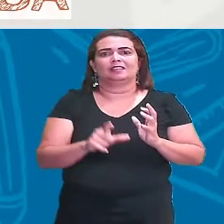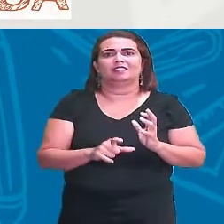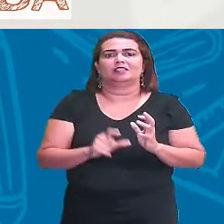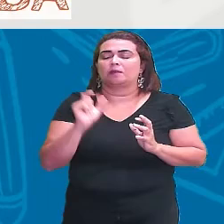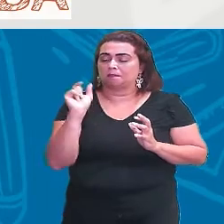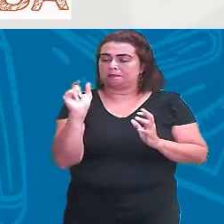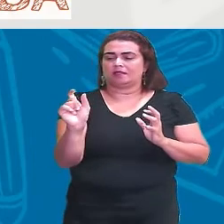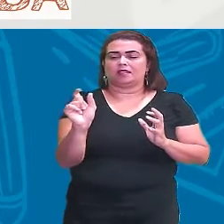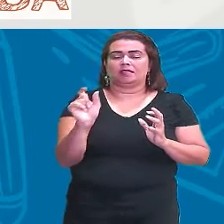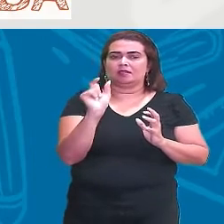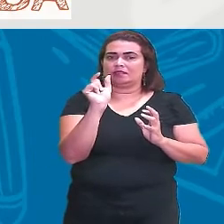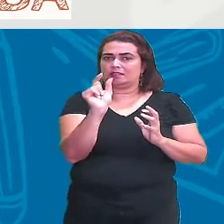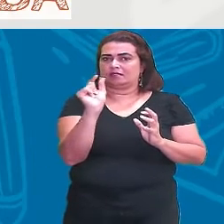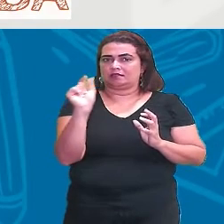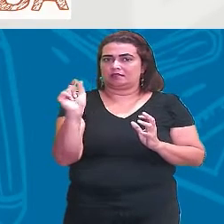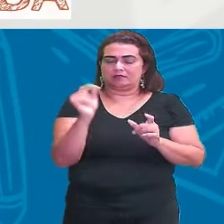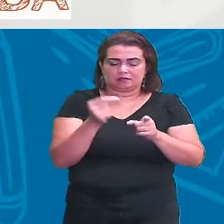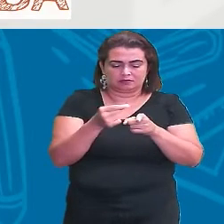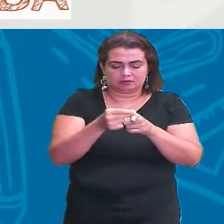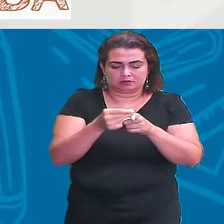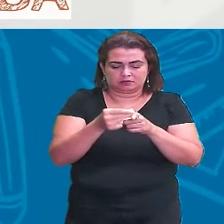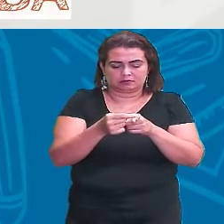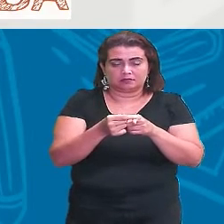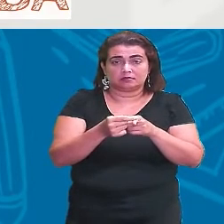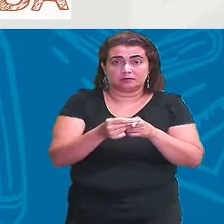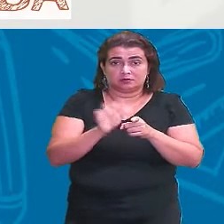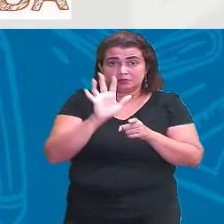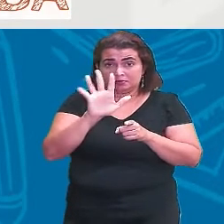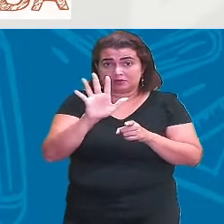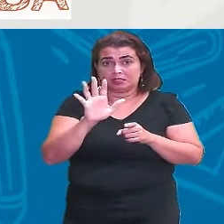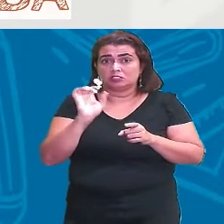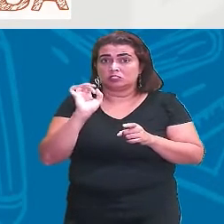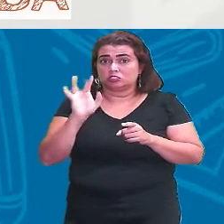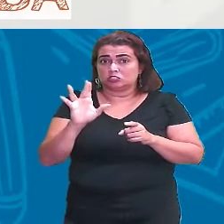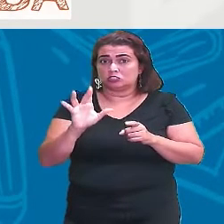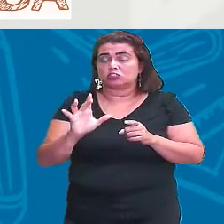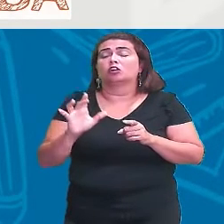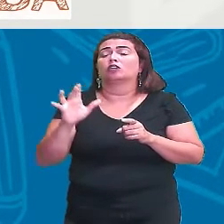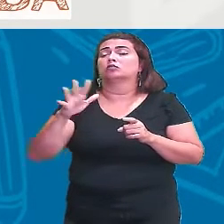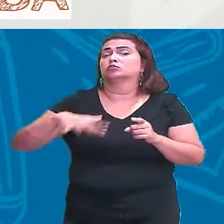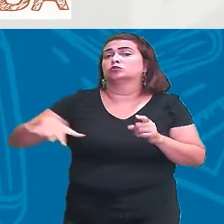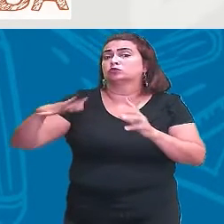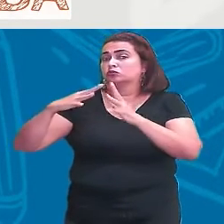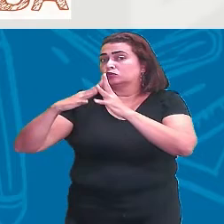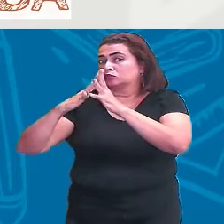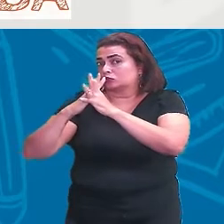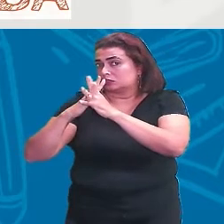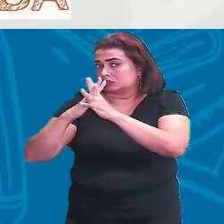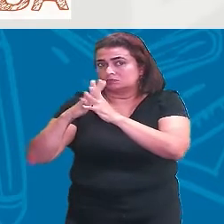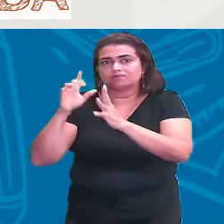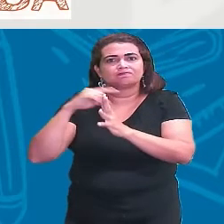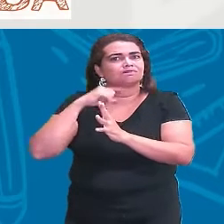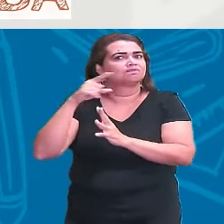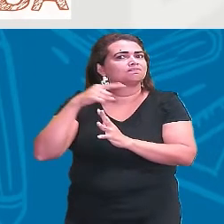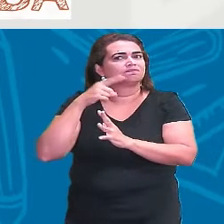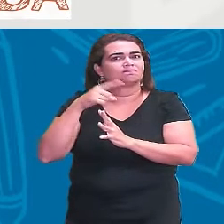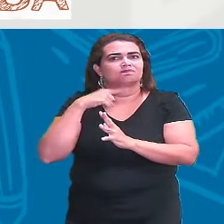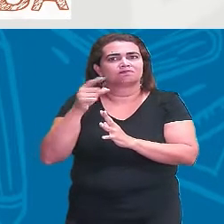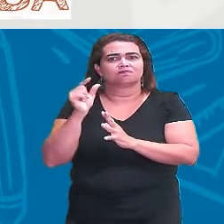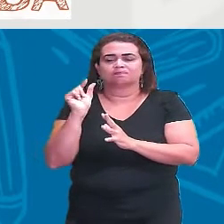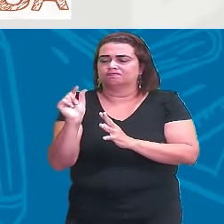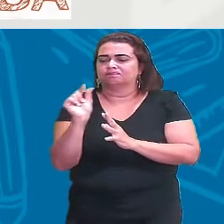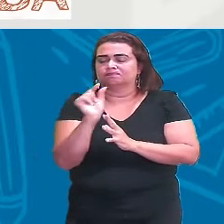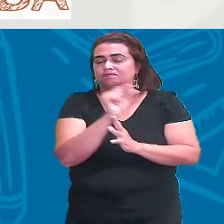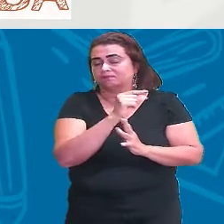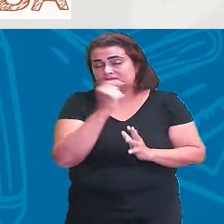formar sílaba. Mas se eu usar apenas consoantes, eu não vou conseguir formar sílabas.